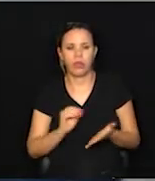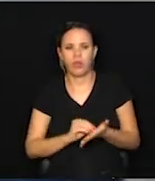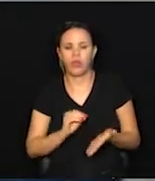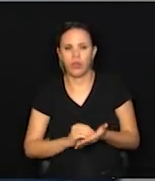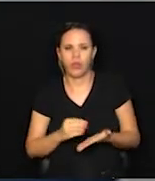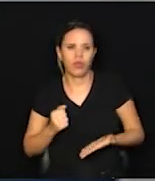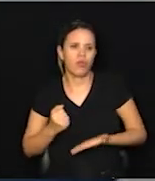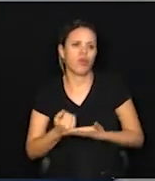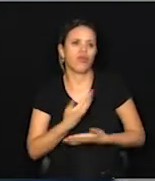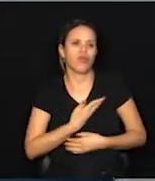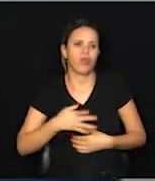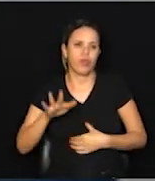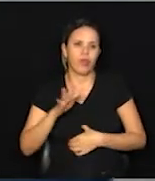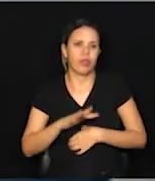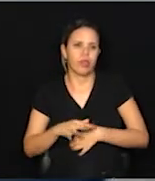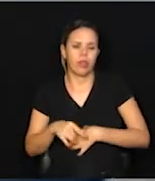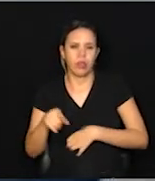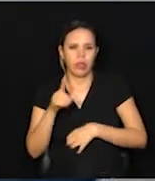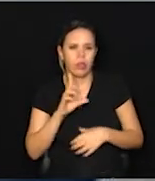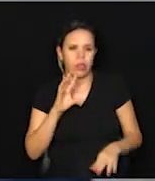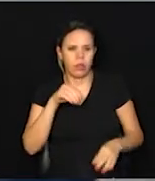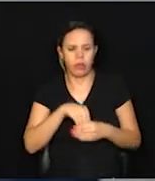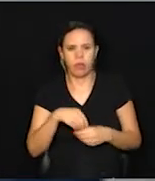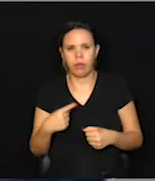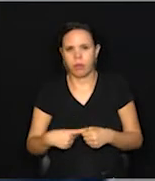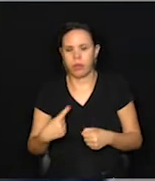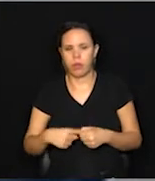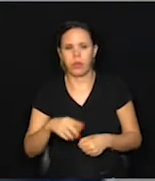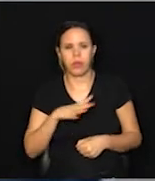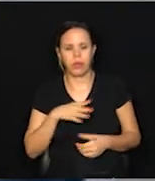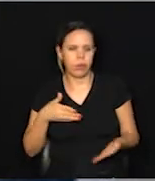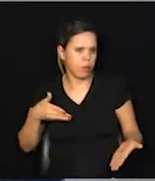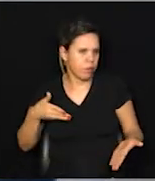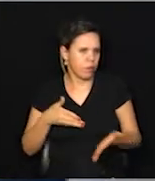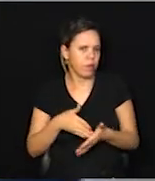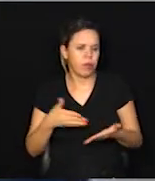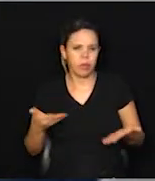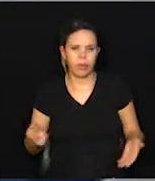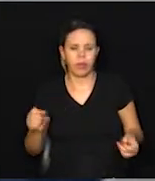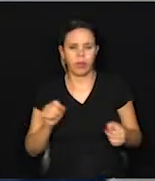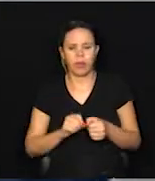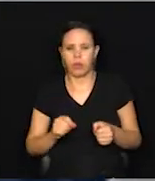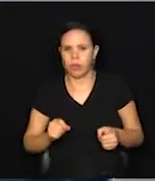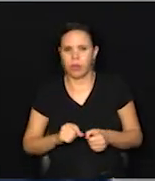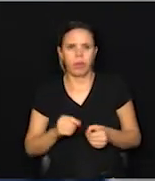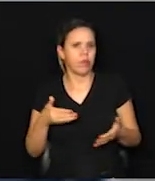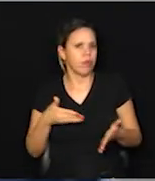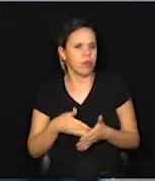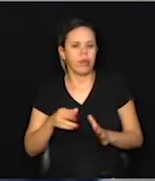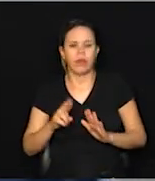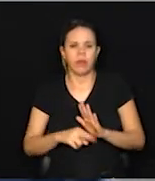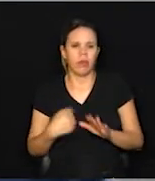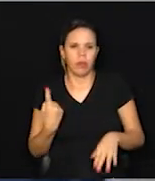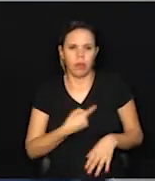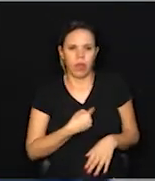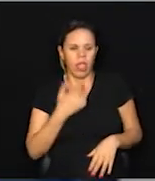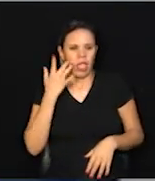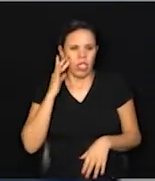do governo federal, e você, dentro do município, você tem restrições. Fizemos uma restrição que nós julgamos